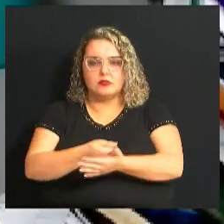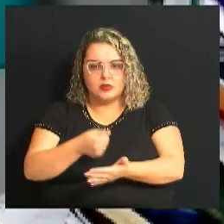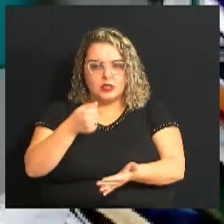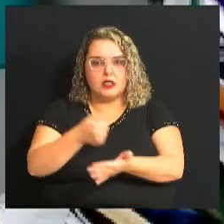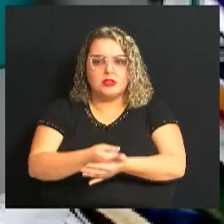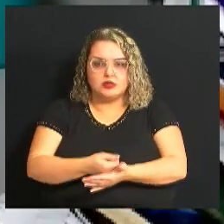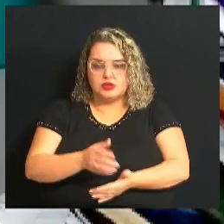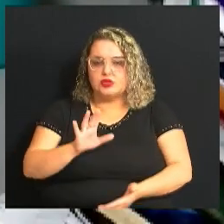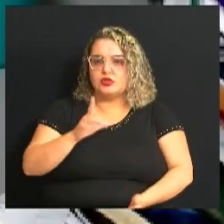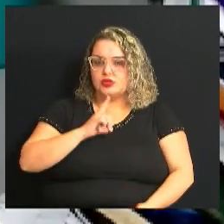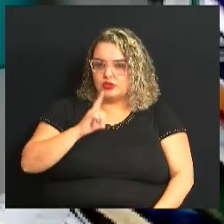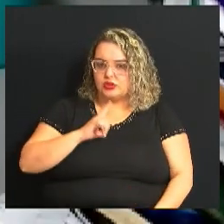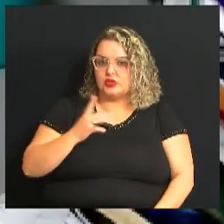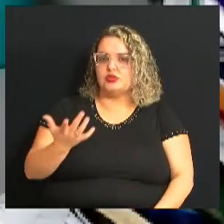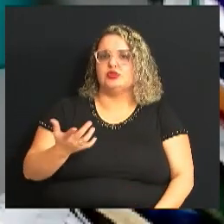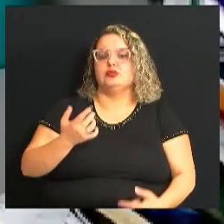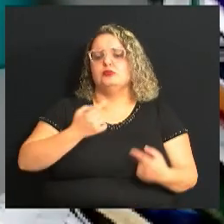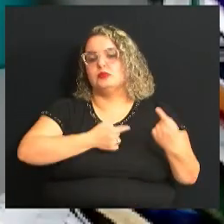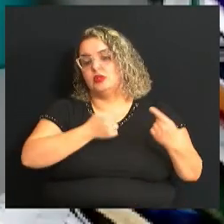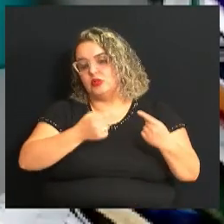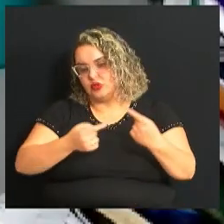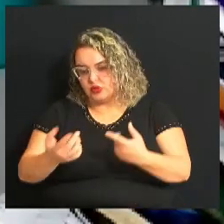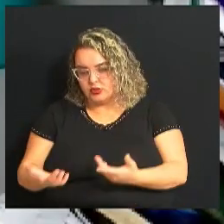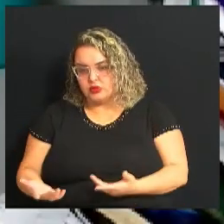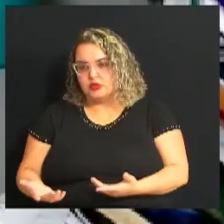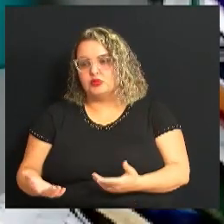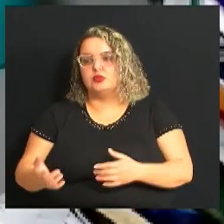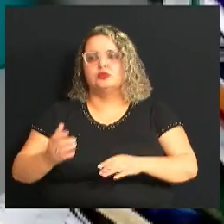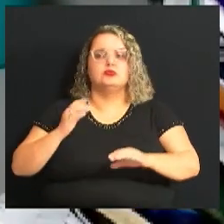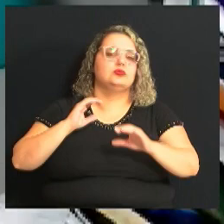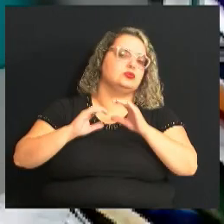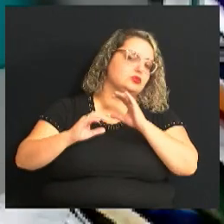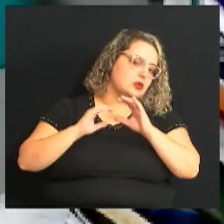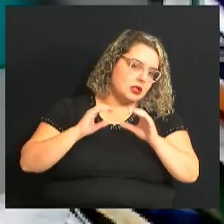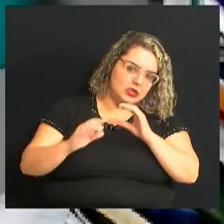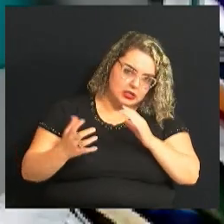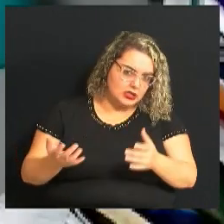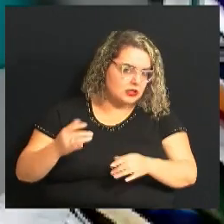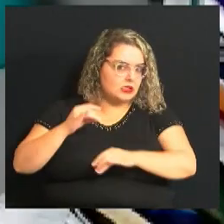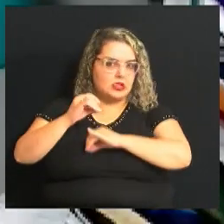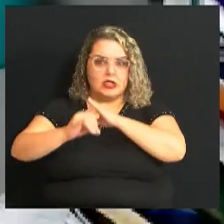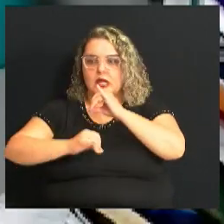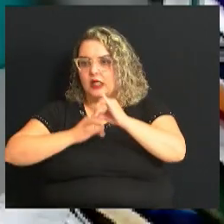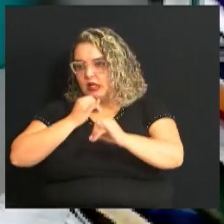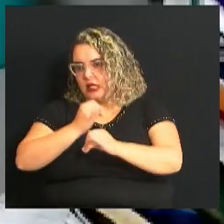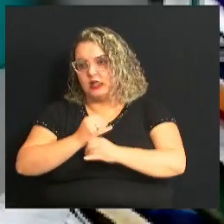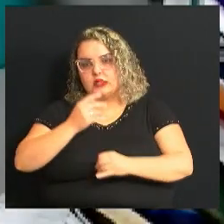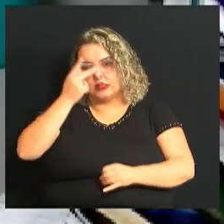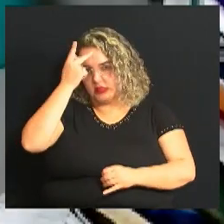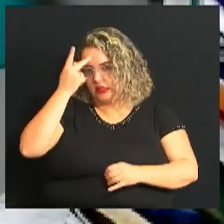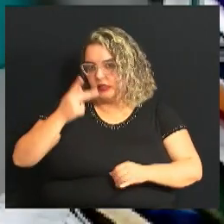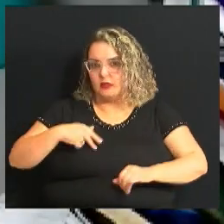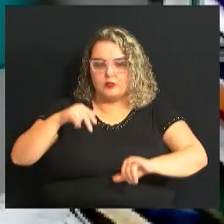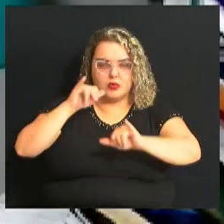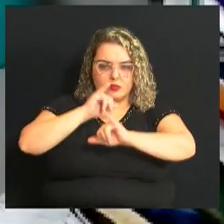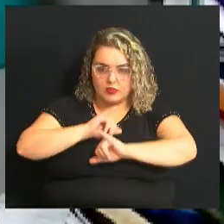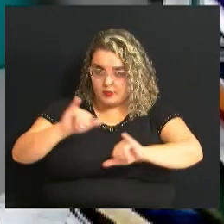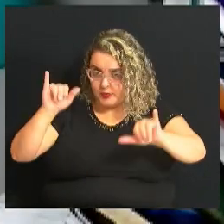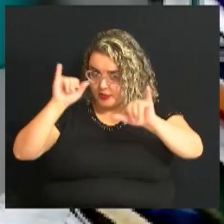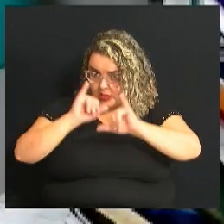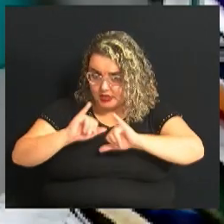discussão que reverberou muito nos canais de comunicação, tanto na internet quanto na própria imprensa,